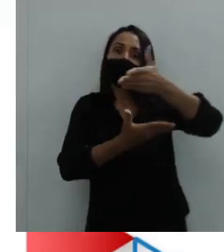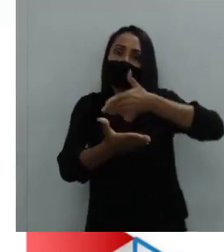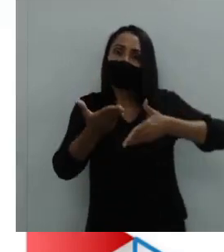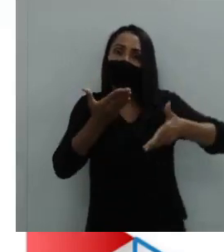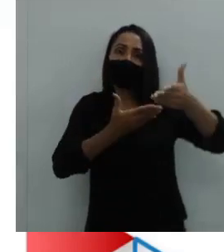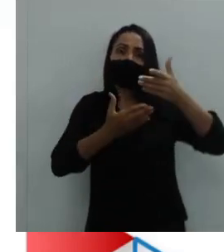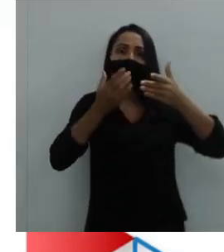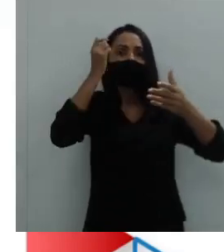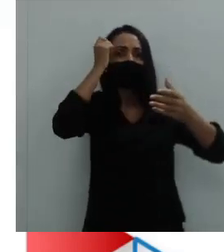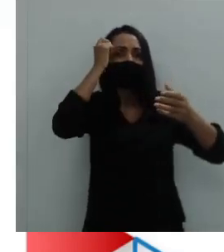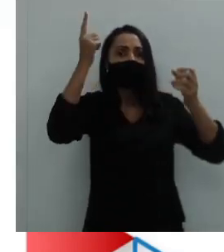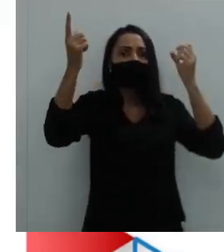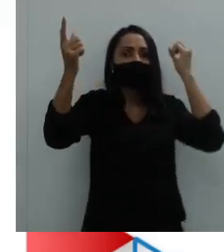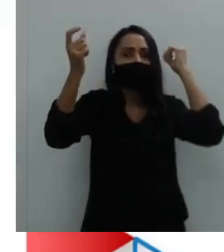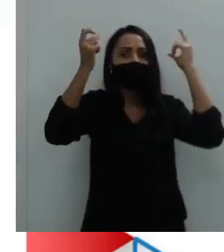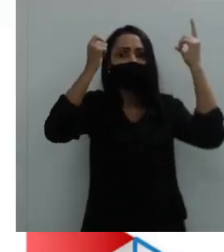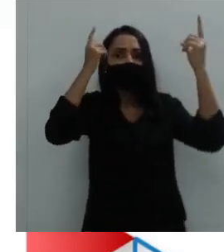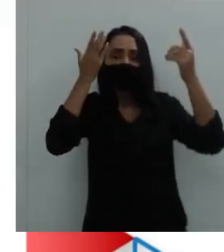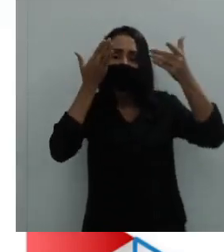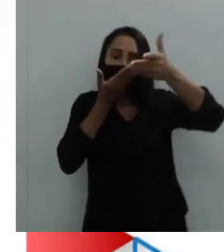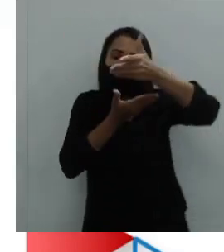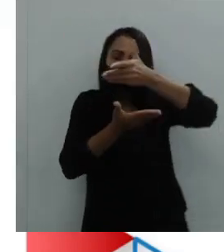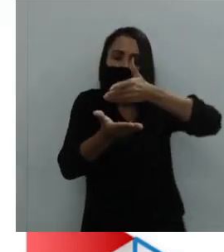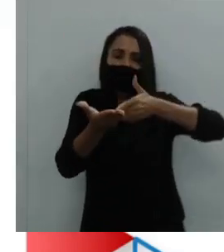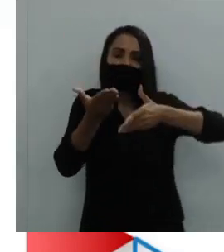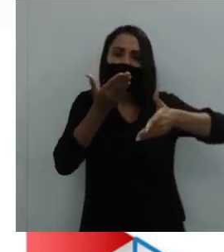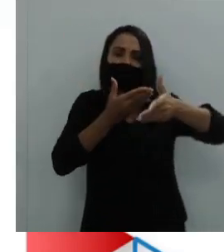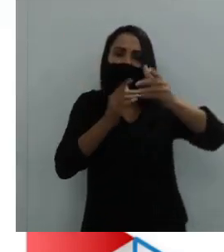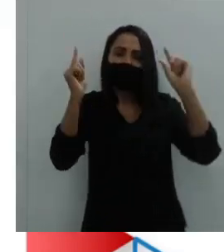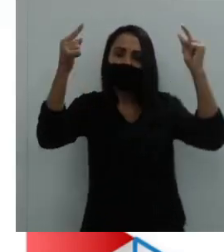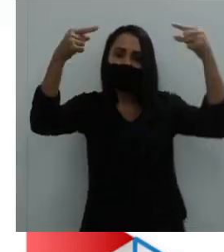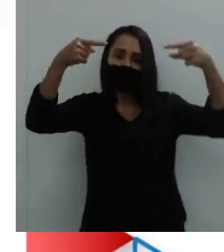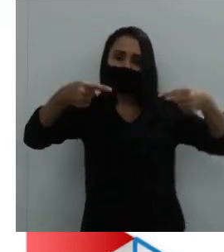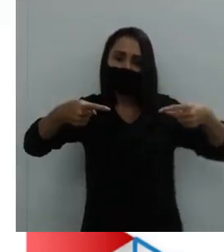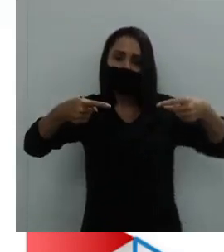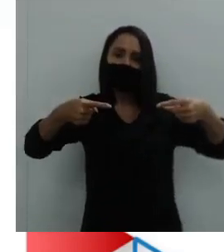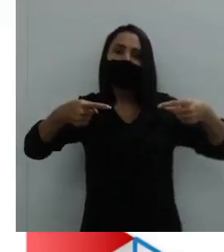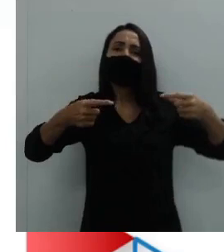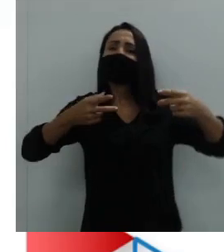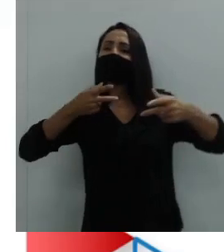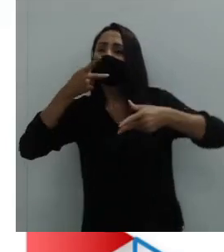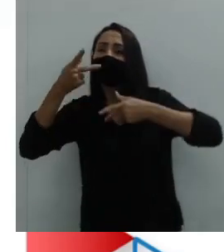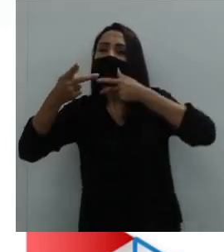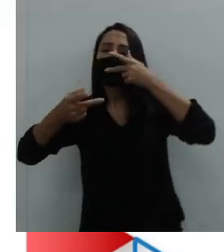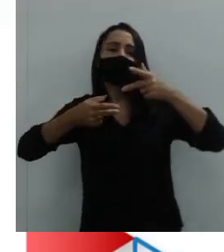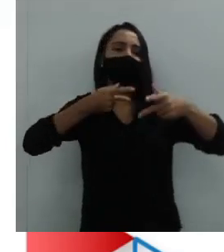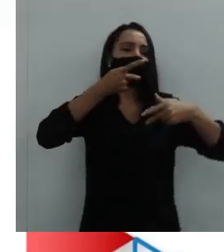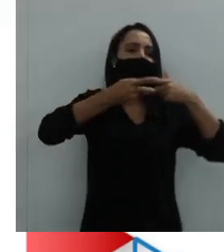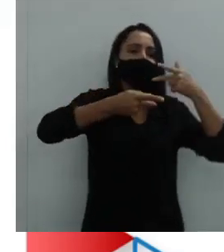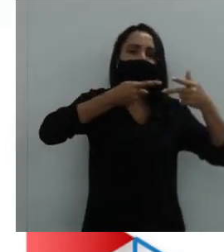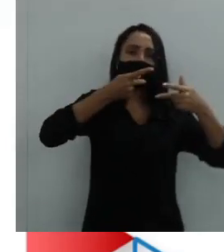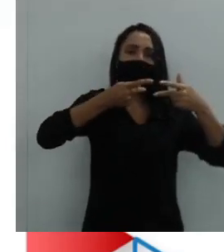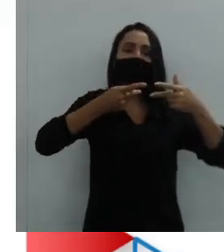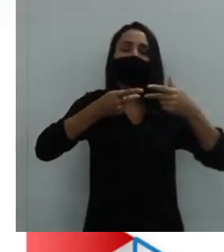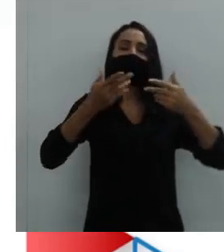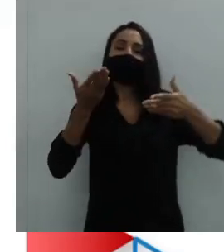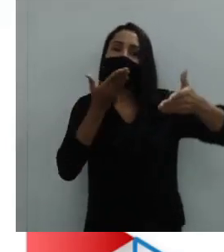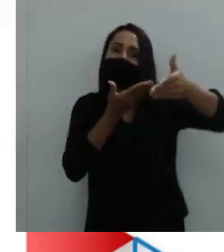ideias, um embate de ideias, prós, contra. Isso é uma forma de